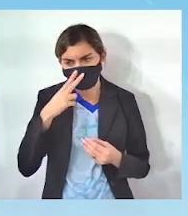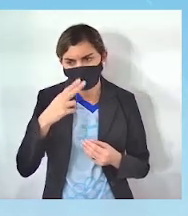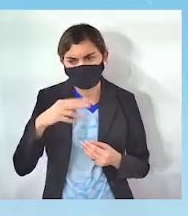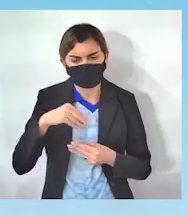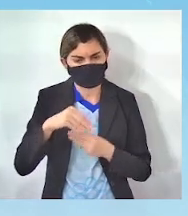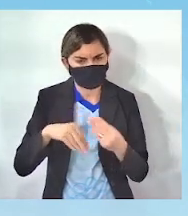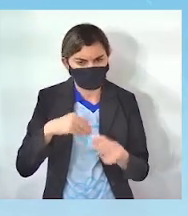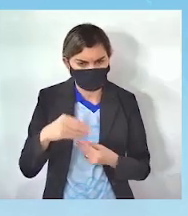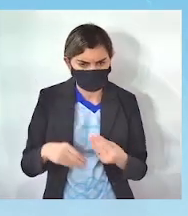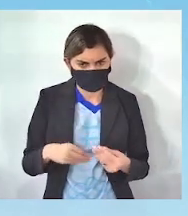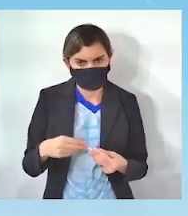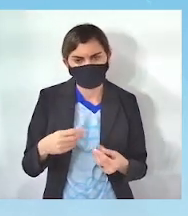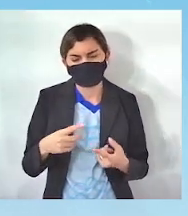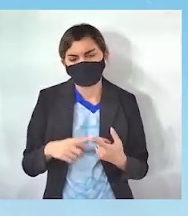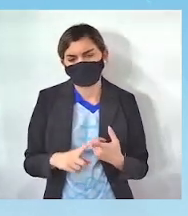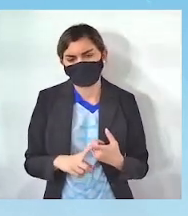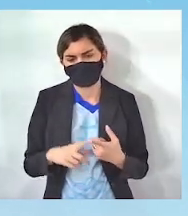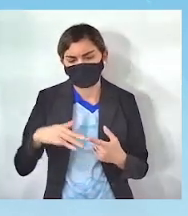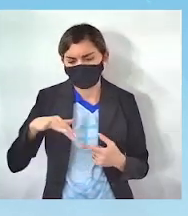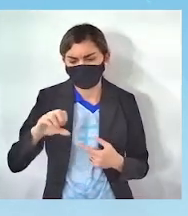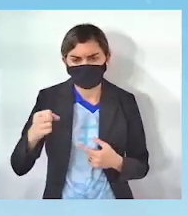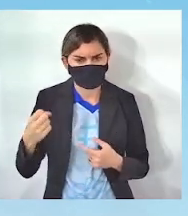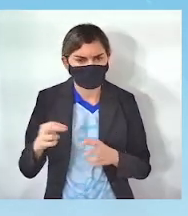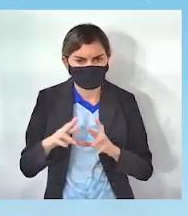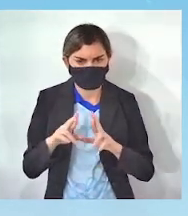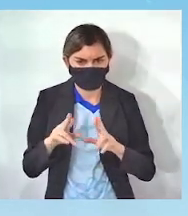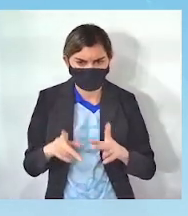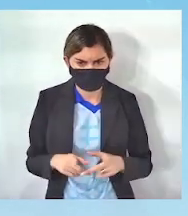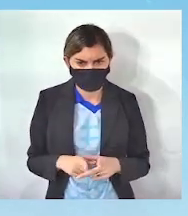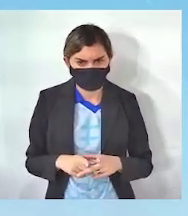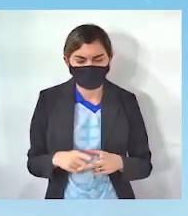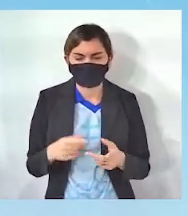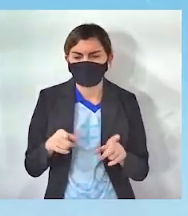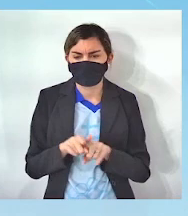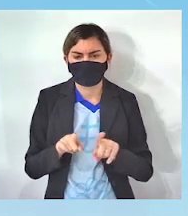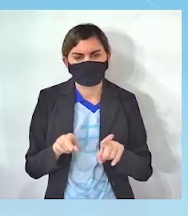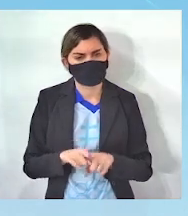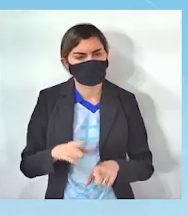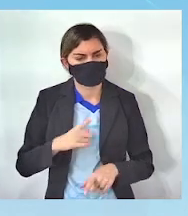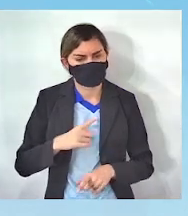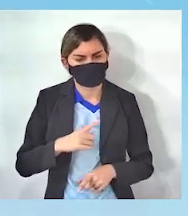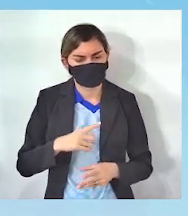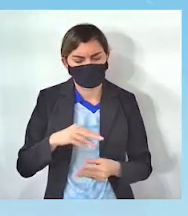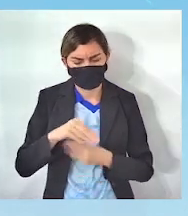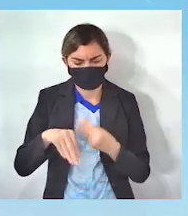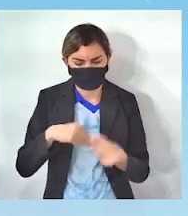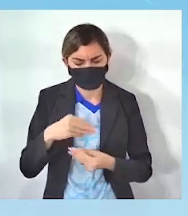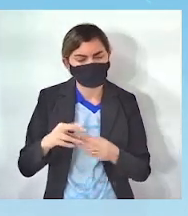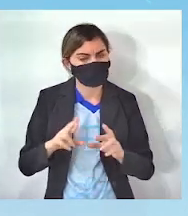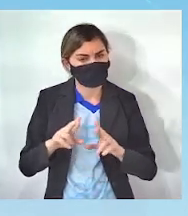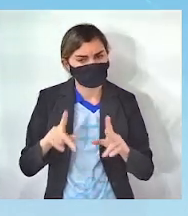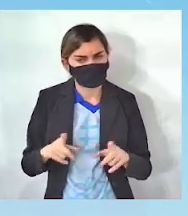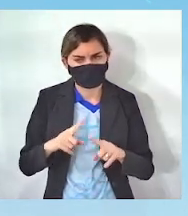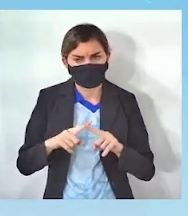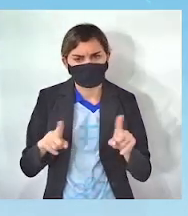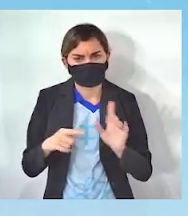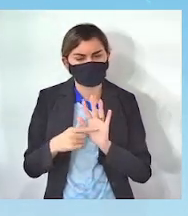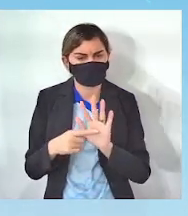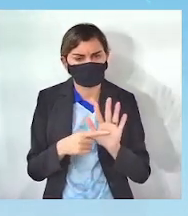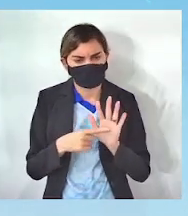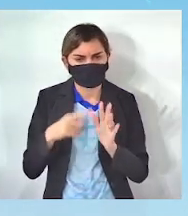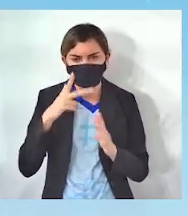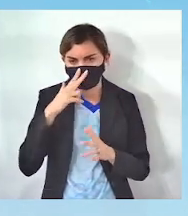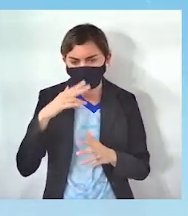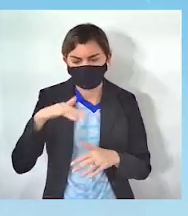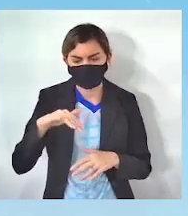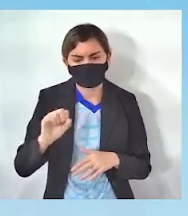átomos do mesmo elemento com massas diferentes, como também temos elementos que são diferentes, mas que apresentam a mesma